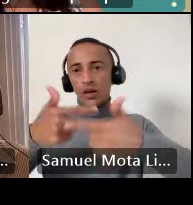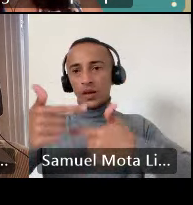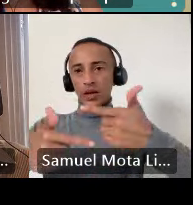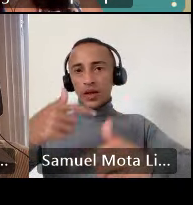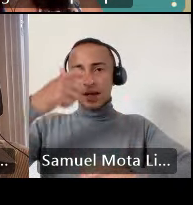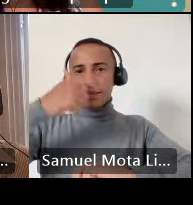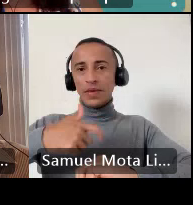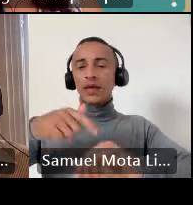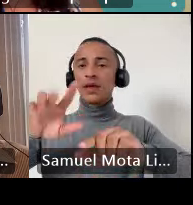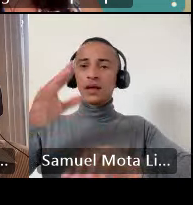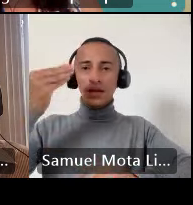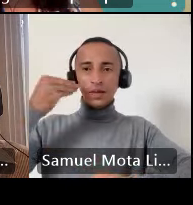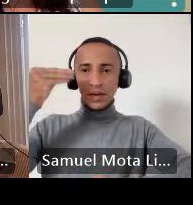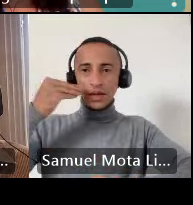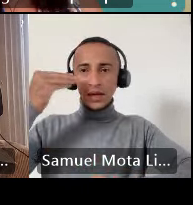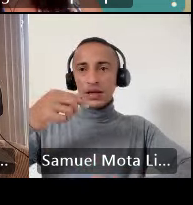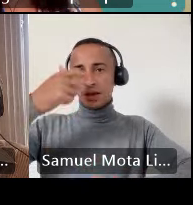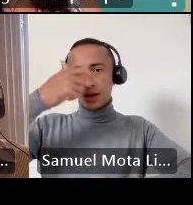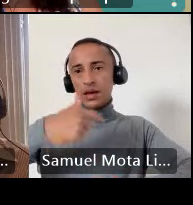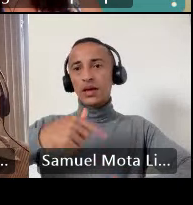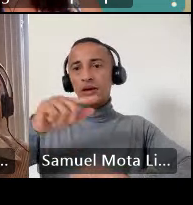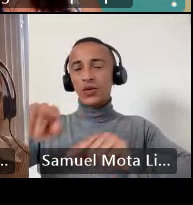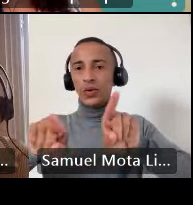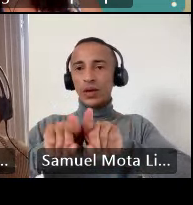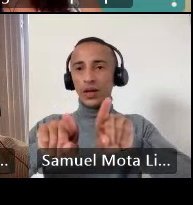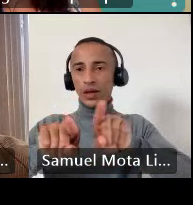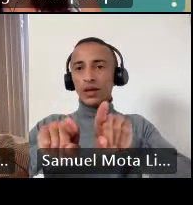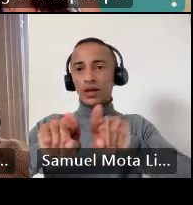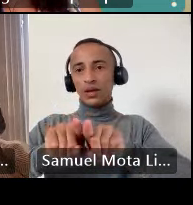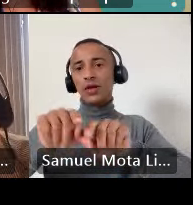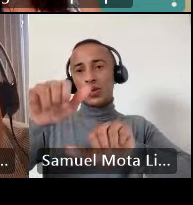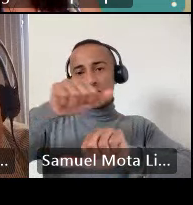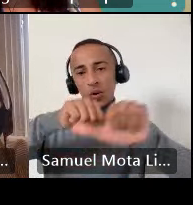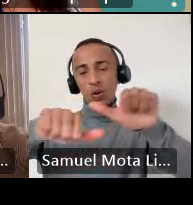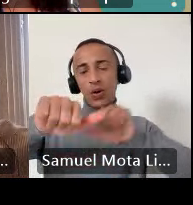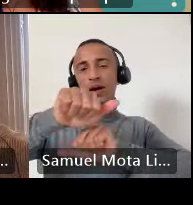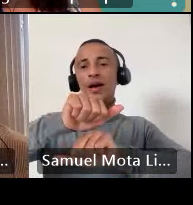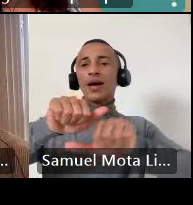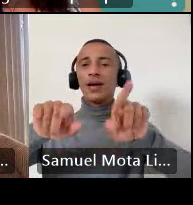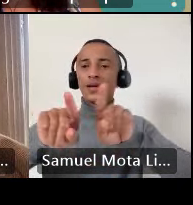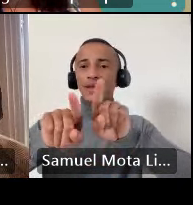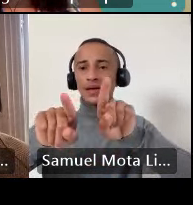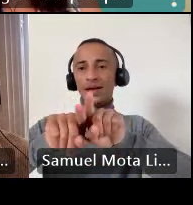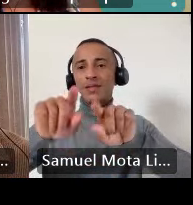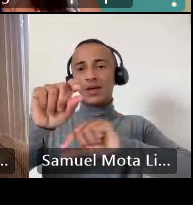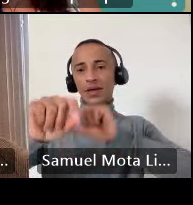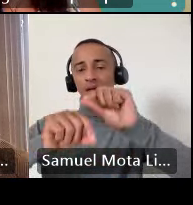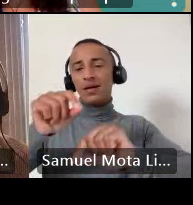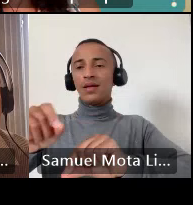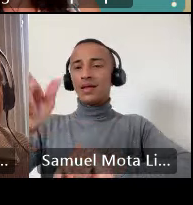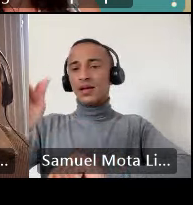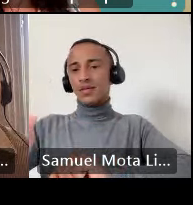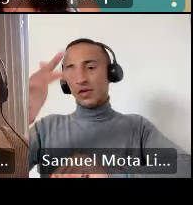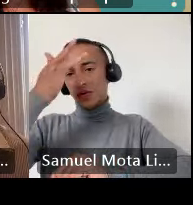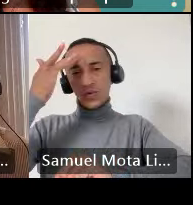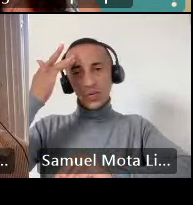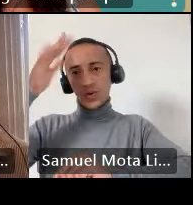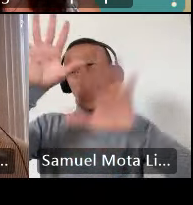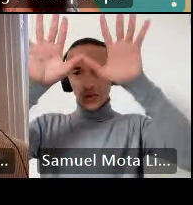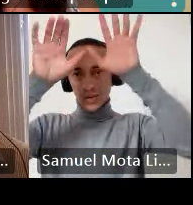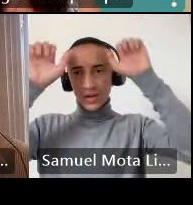executivo é também né mudar um pouco a visão dos meus colegas lá do tribunal em relação às intenções